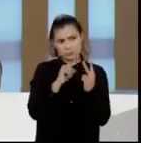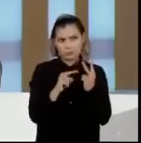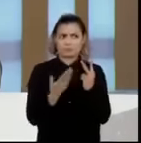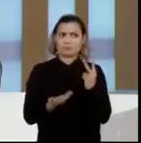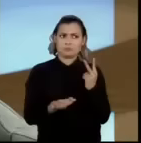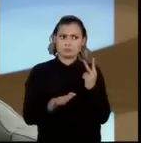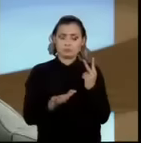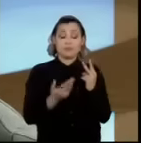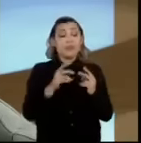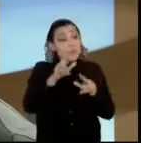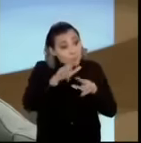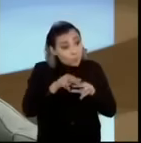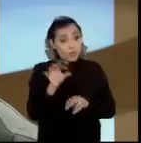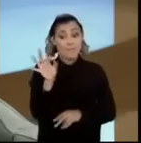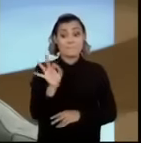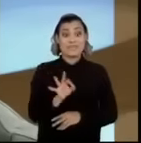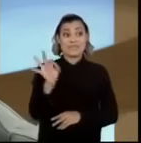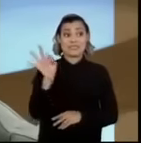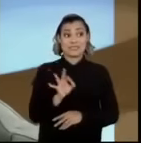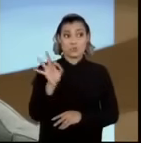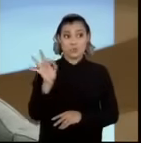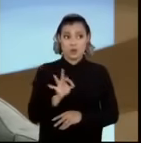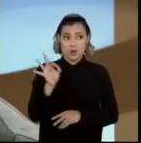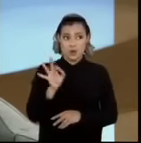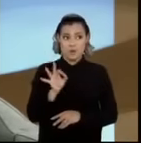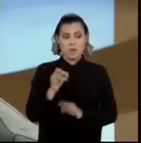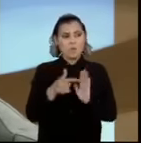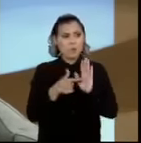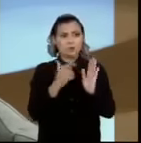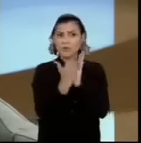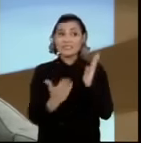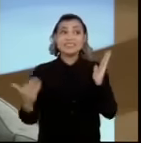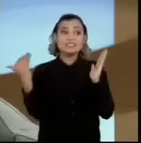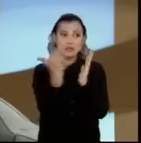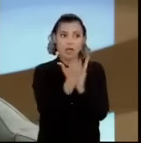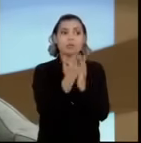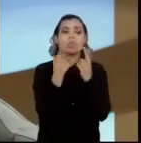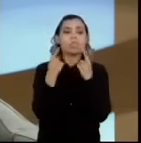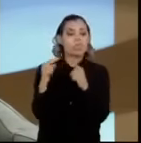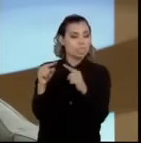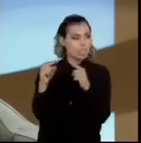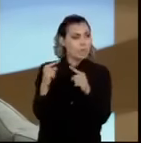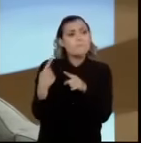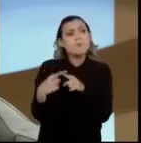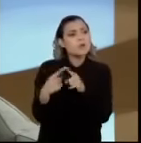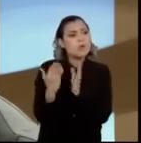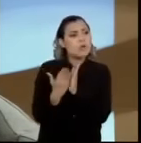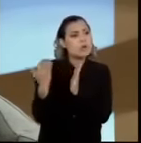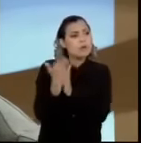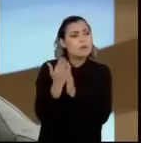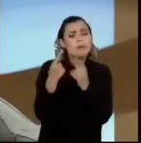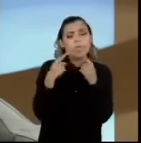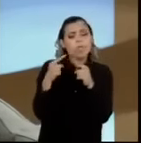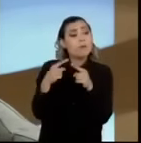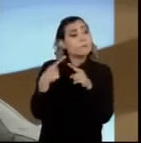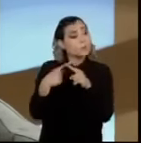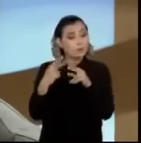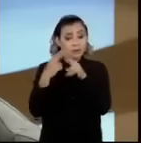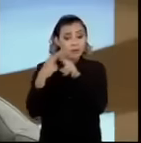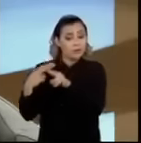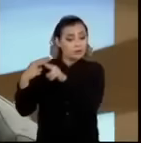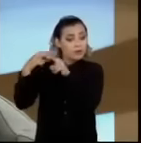esse percentual colocado de maneira peremptória que foi criticado. Por quê? Porque o próprio sistema do DETER